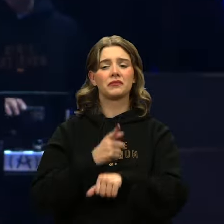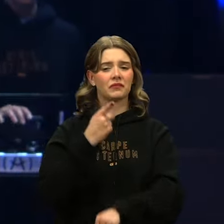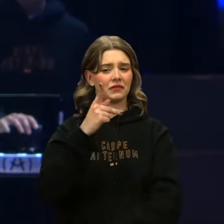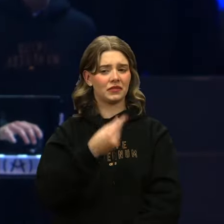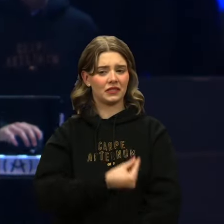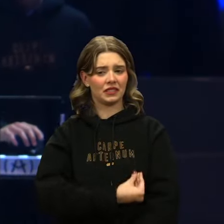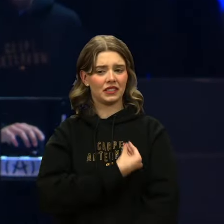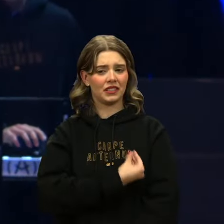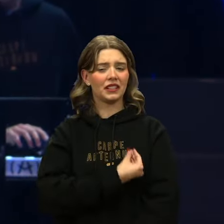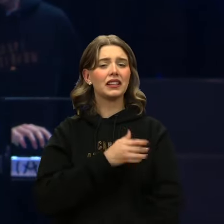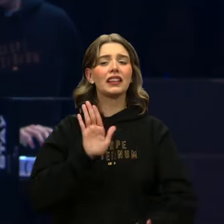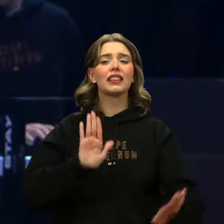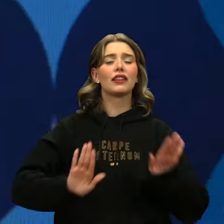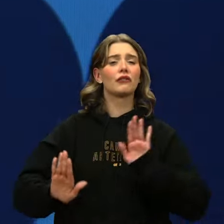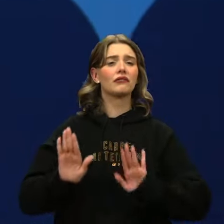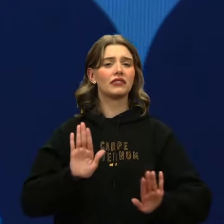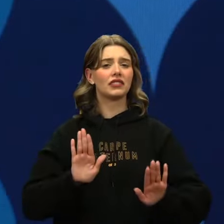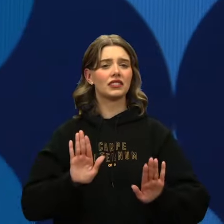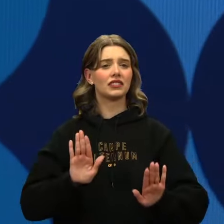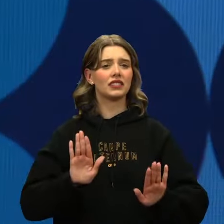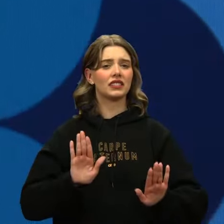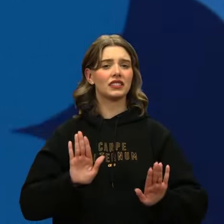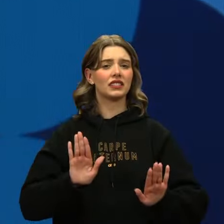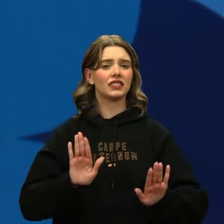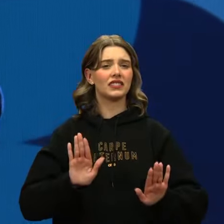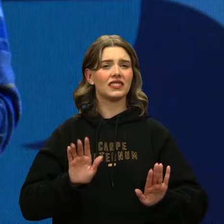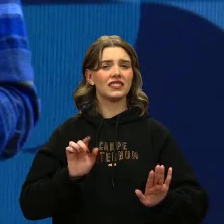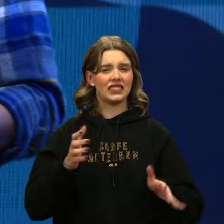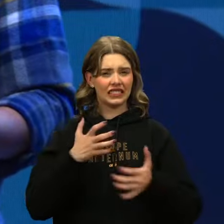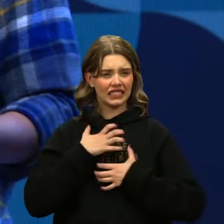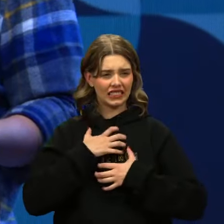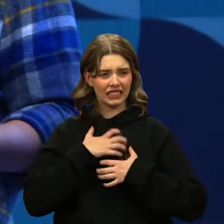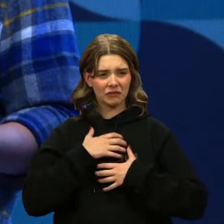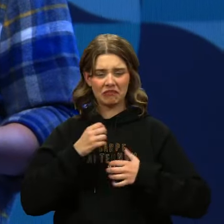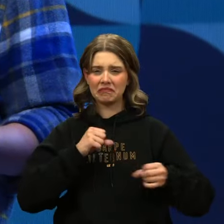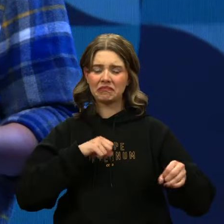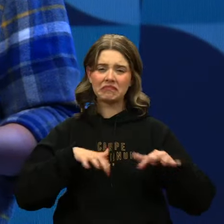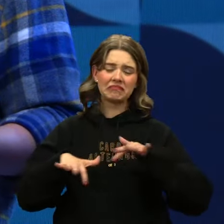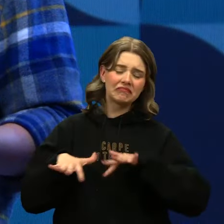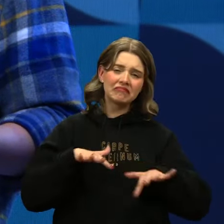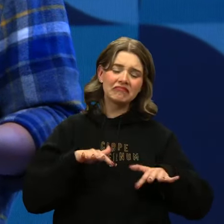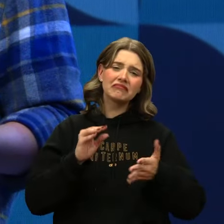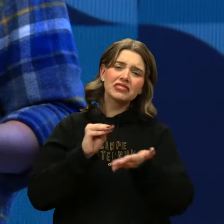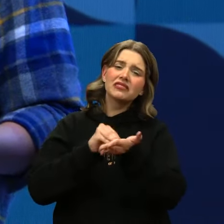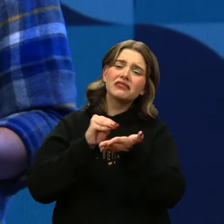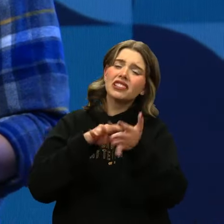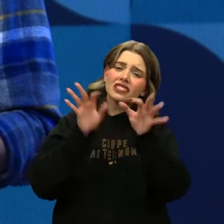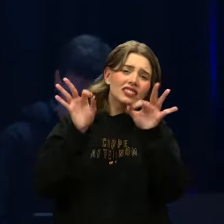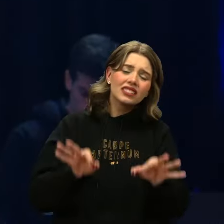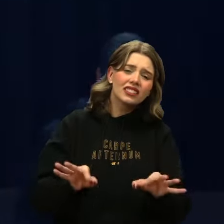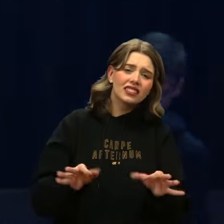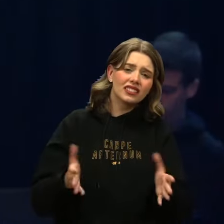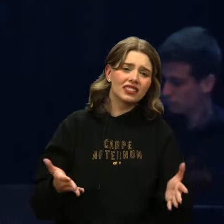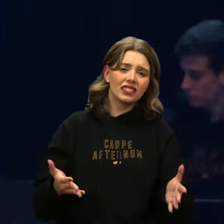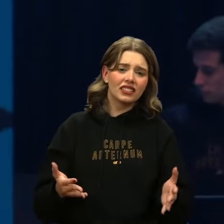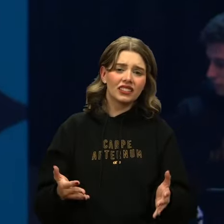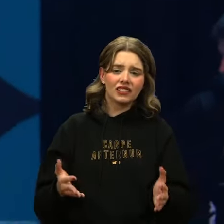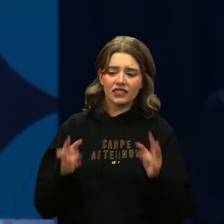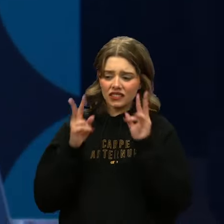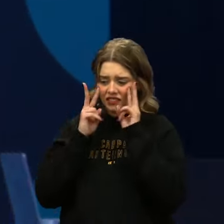Talvez você está em uma fase instável, incerta. Quando você olha para os